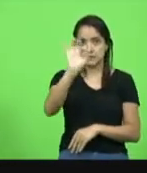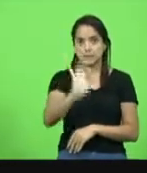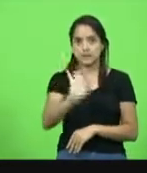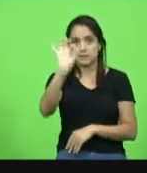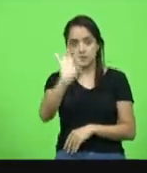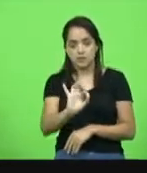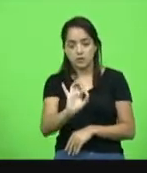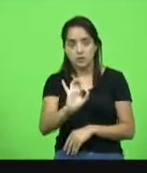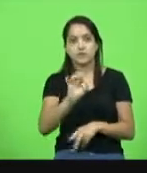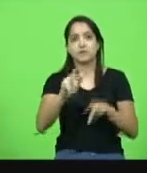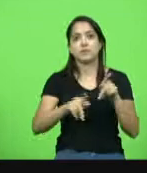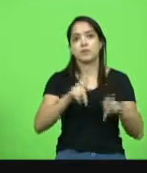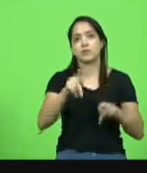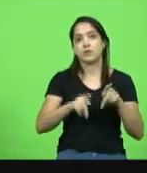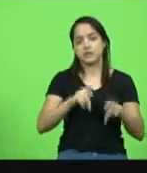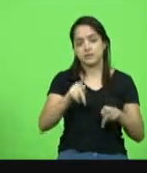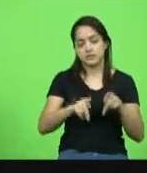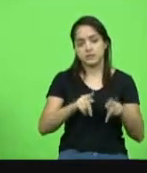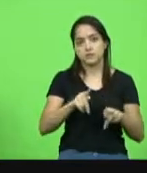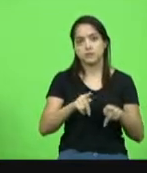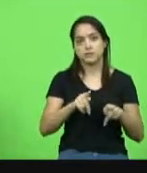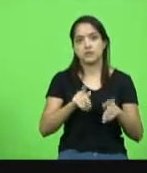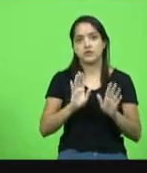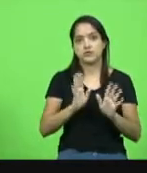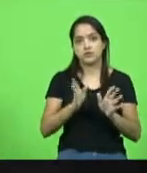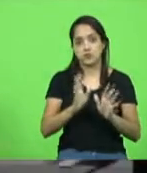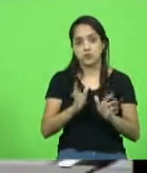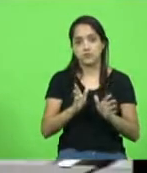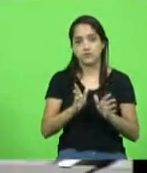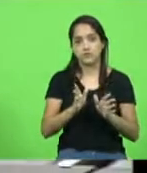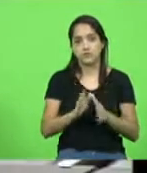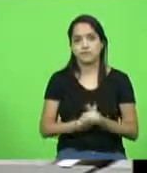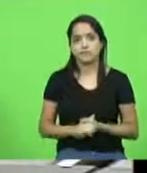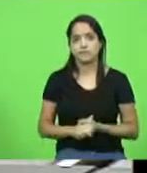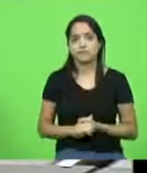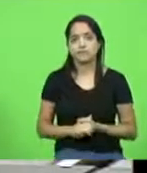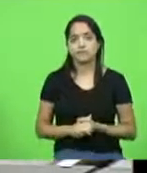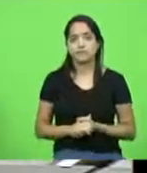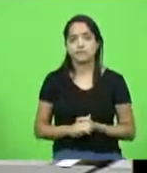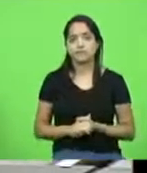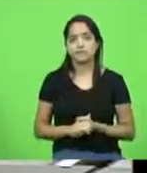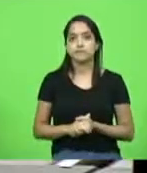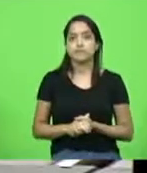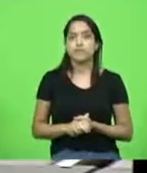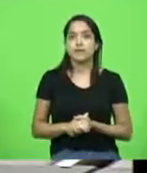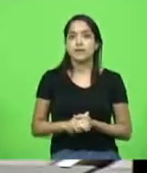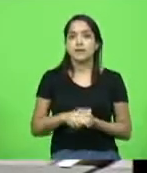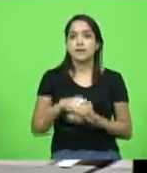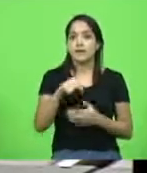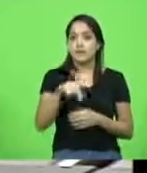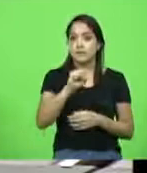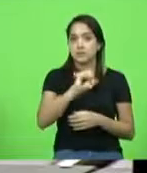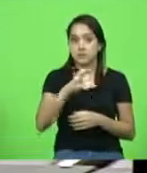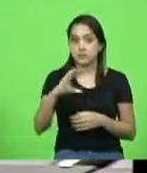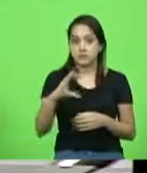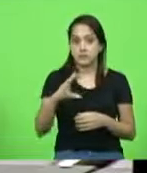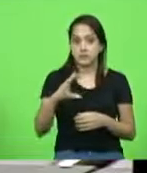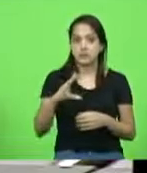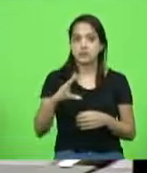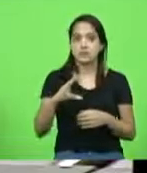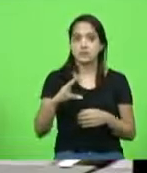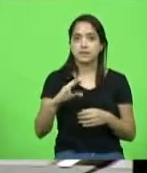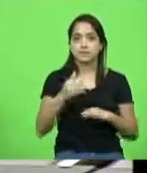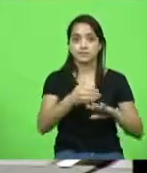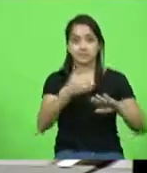população brasileira receberam ao menos é uma dose Santa Catarina está